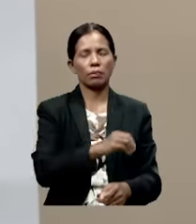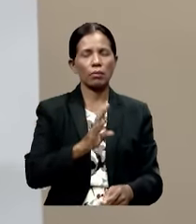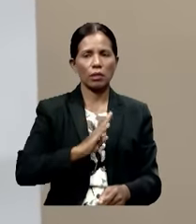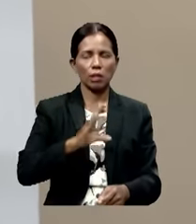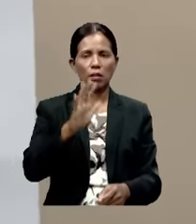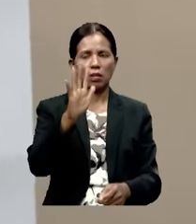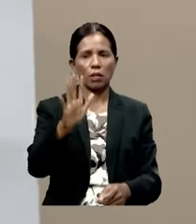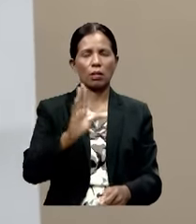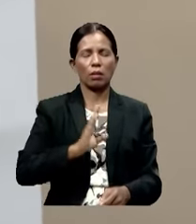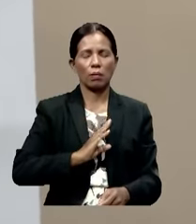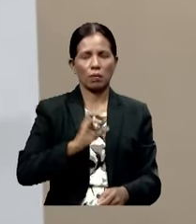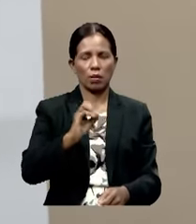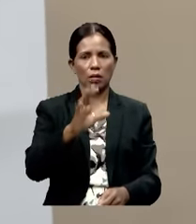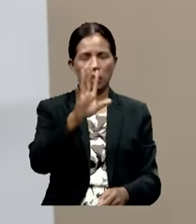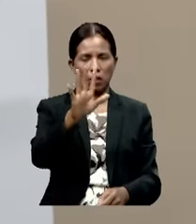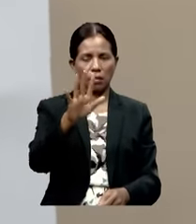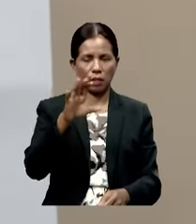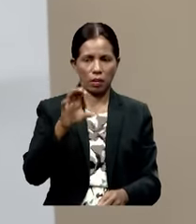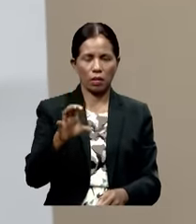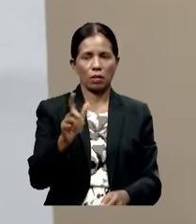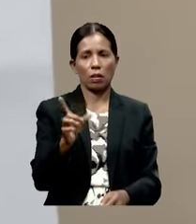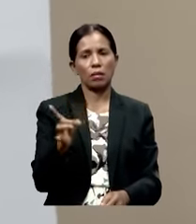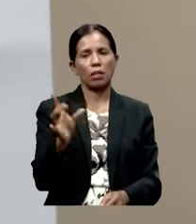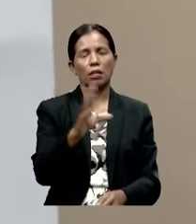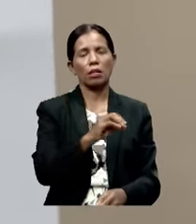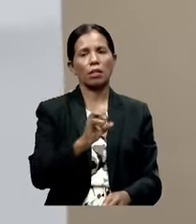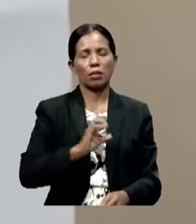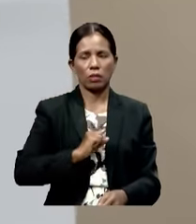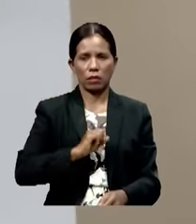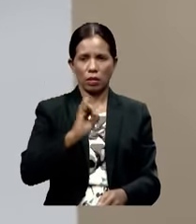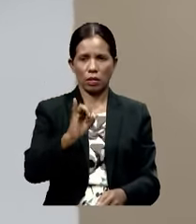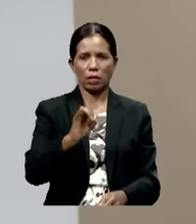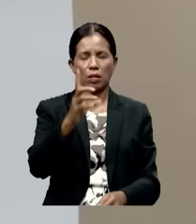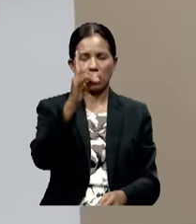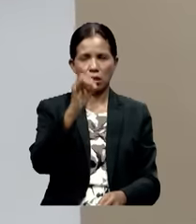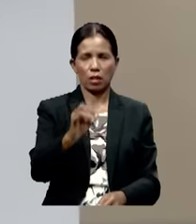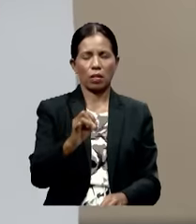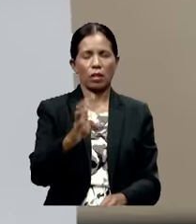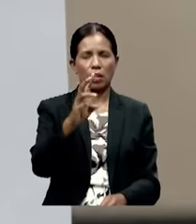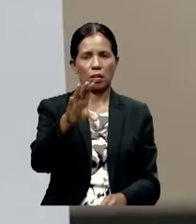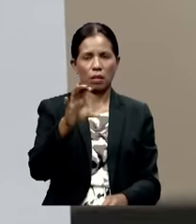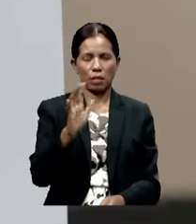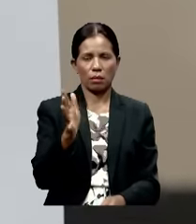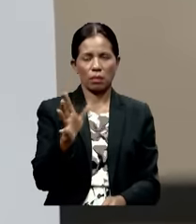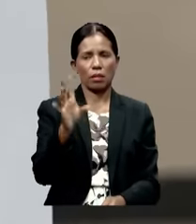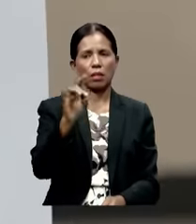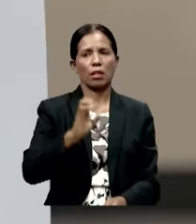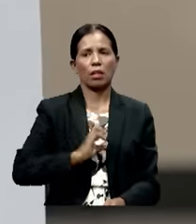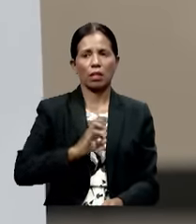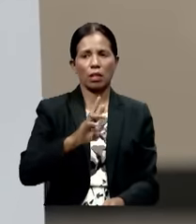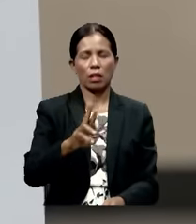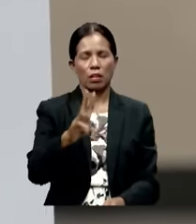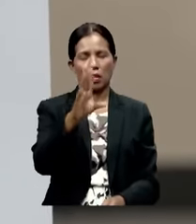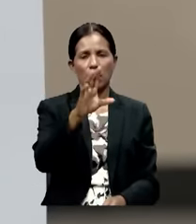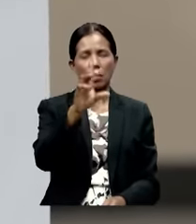lima, bovnaru atus lima walnu resinidam, kova lima tolu, dili atus nen lima nulu resinualu, ermera atus